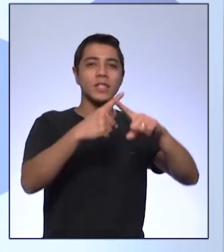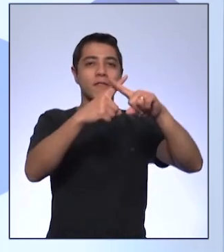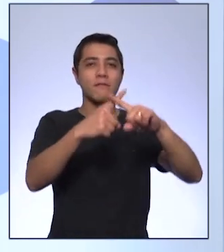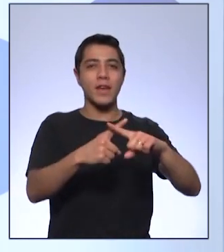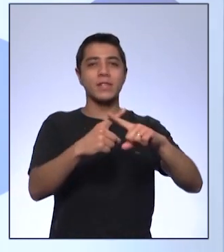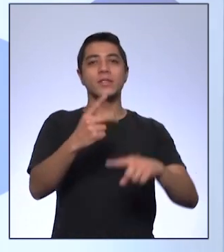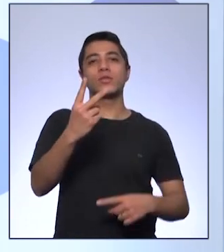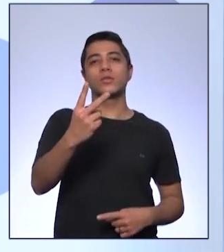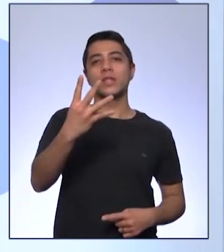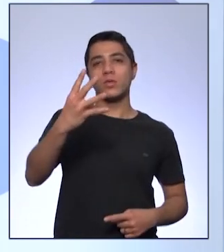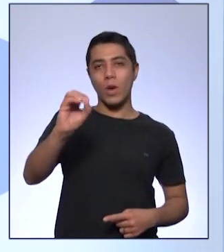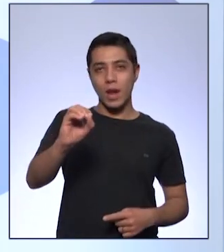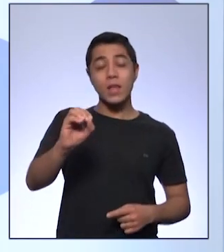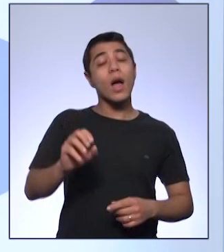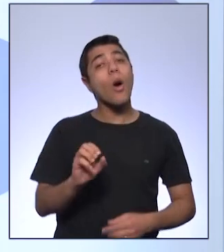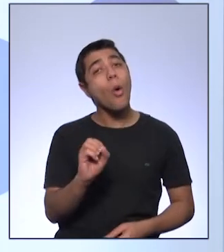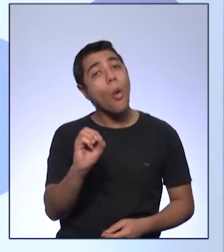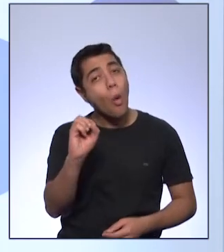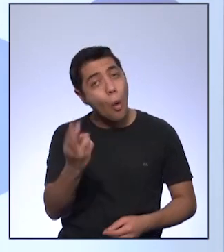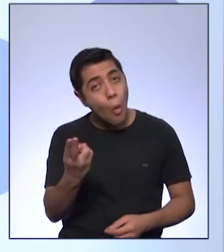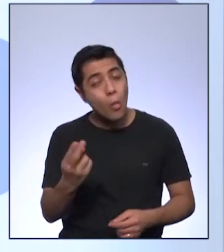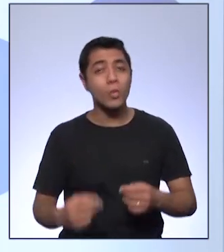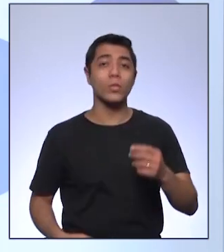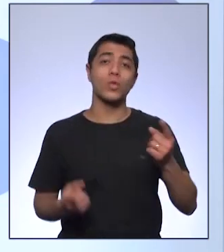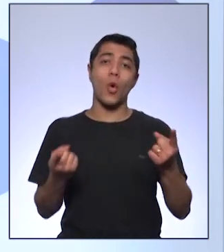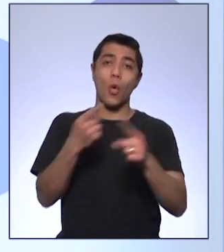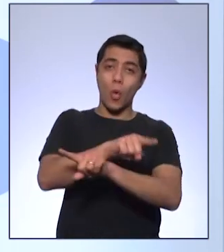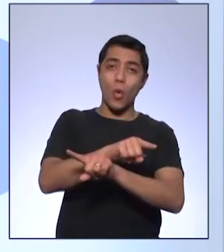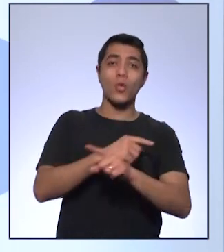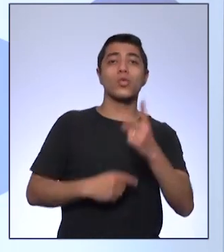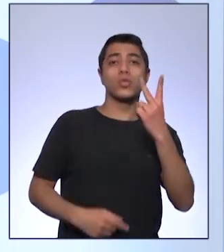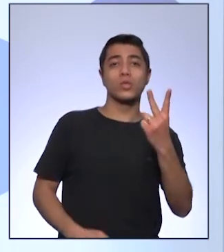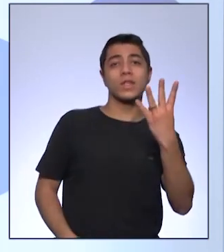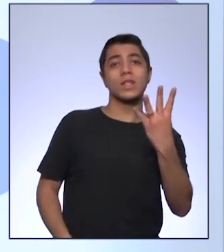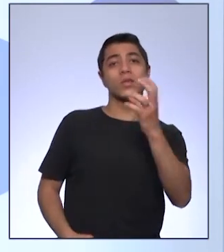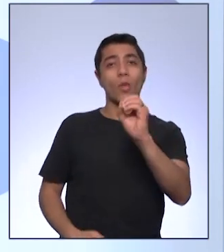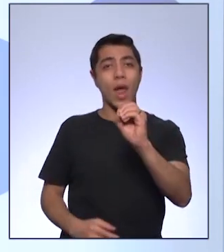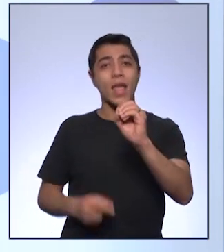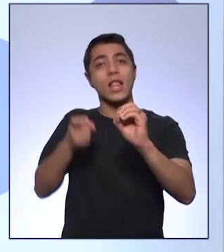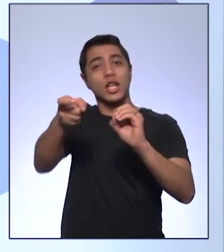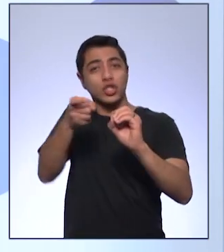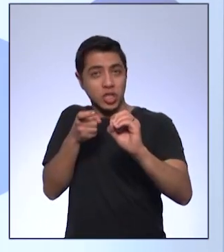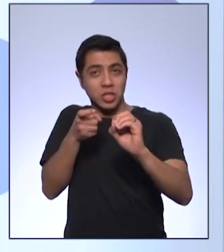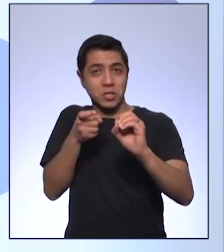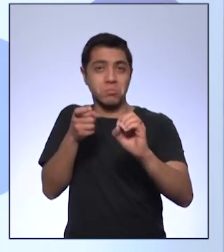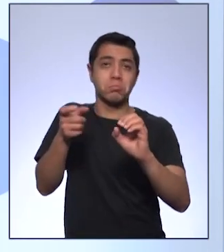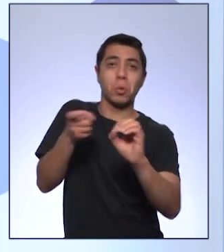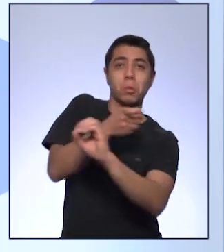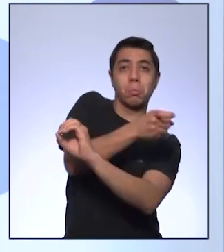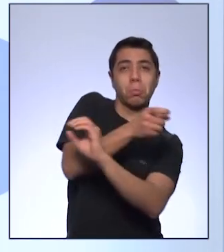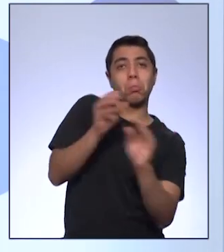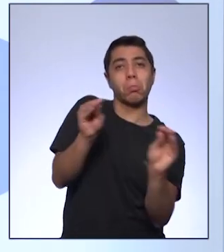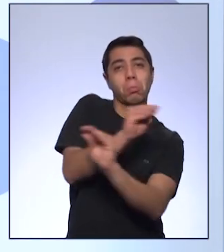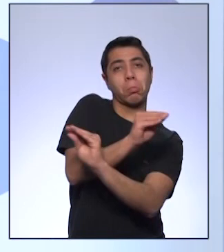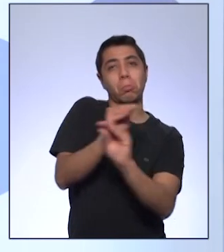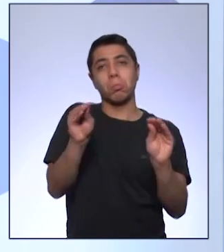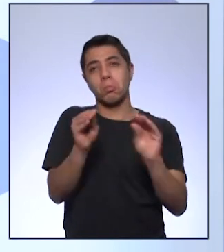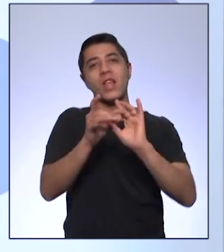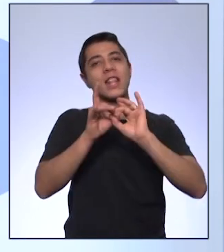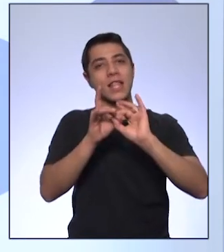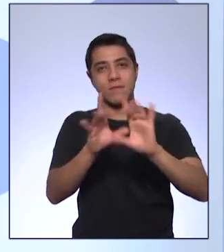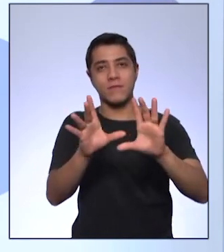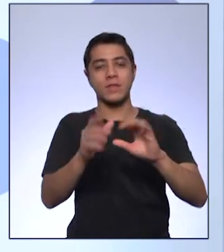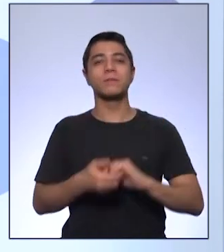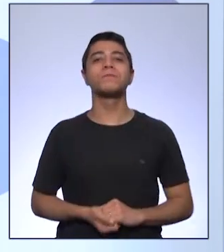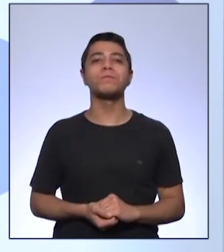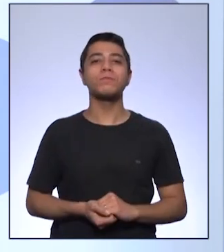ou 240x. Muito legal. Isabela, ela colocou f de x é igual